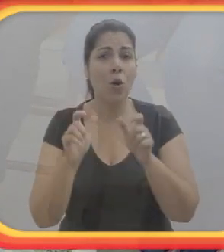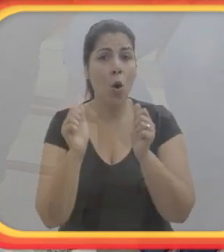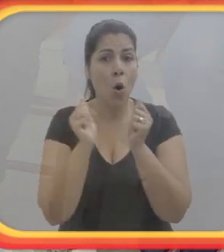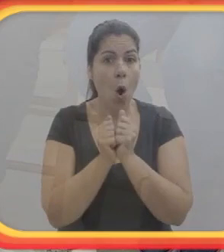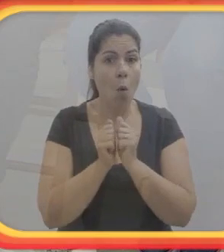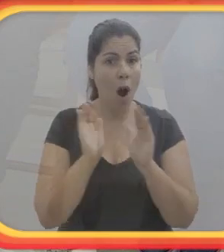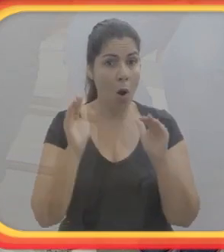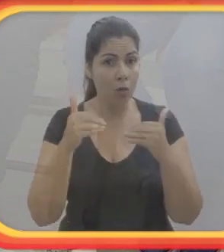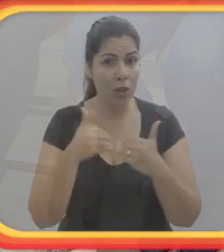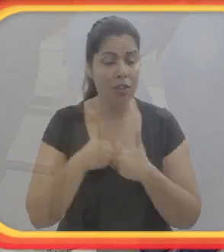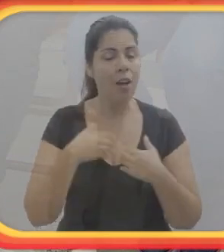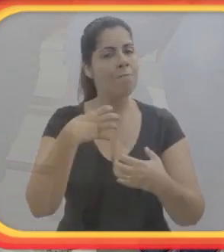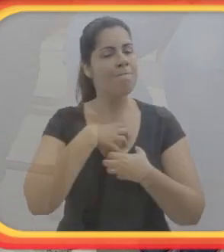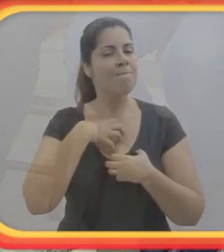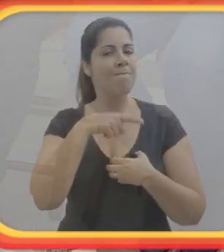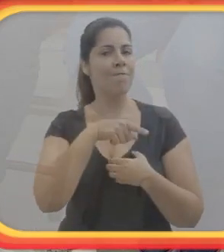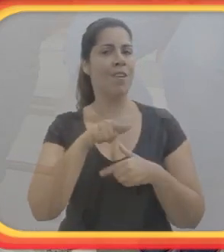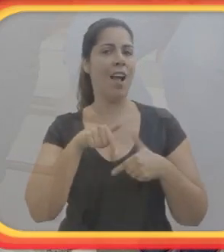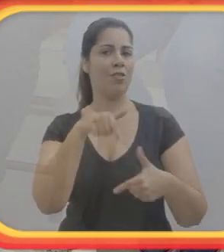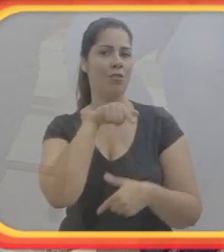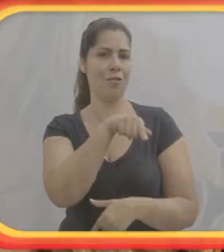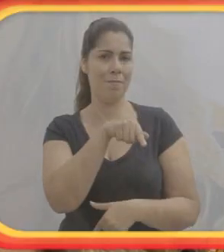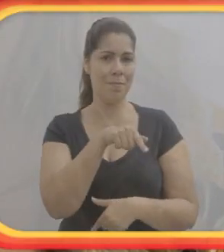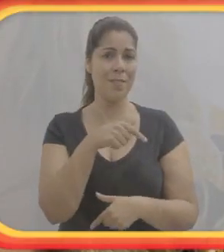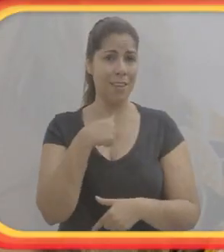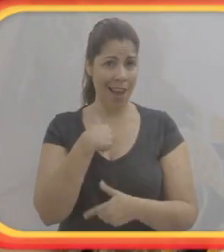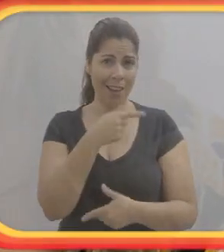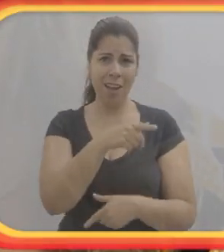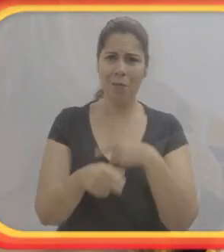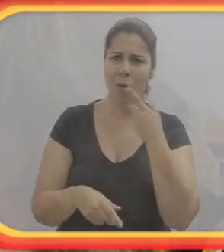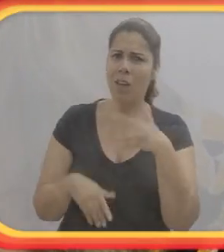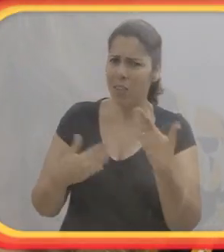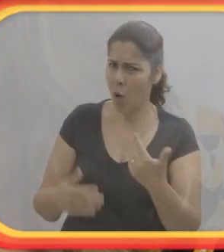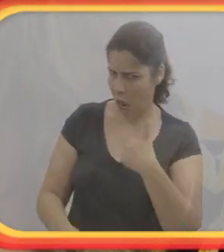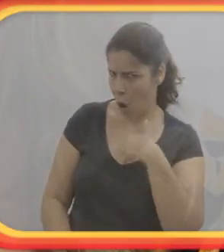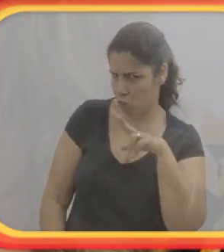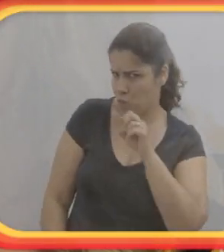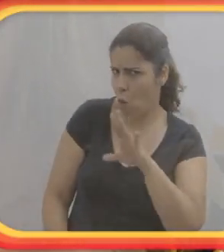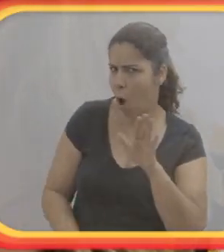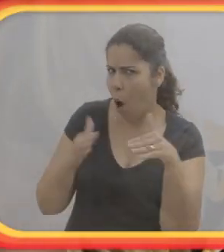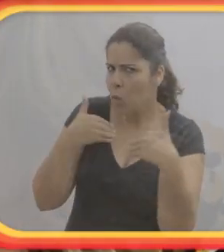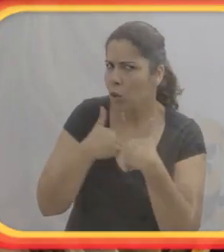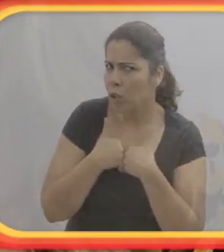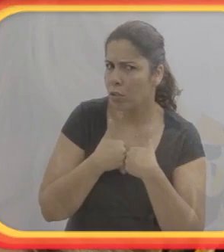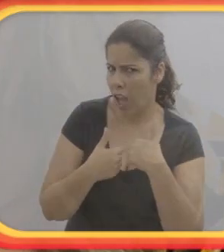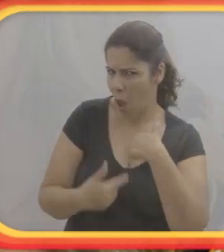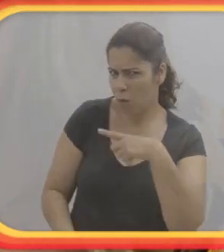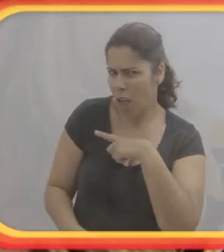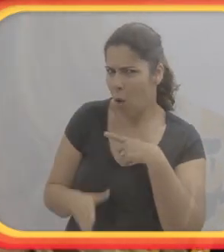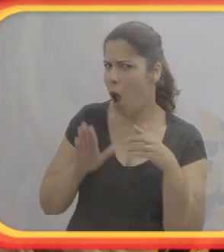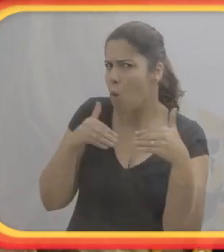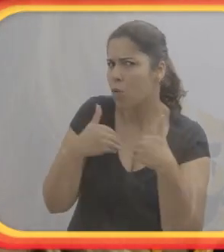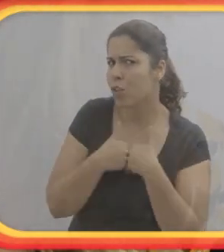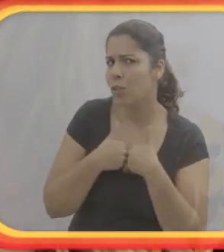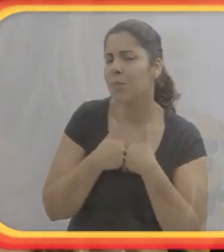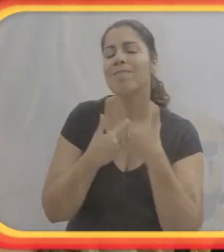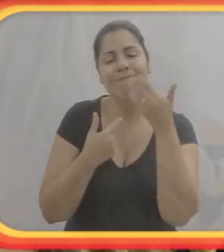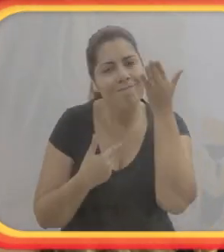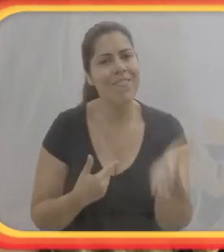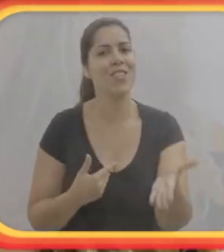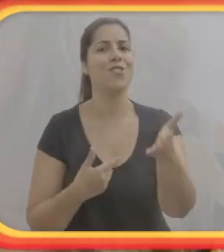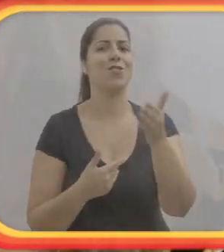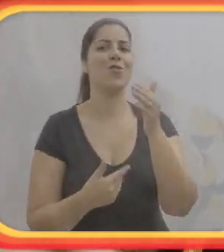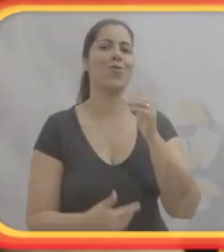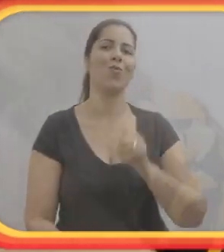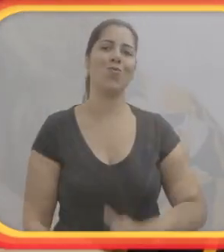ligado ainda uma questão à outra. E aí ele chegou e fez uma pergunta e a gente